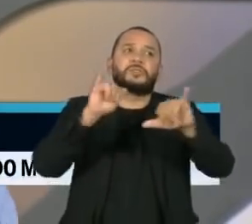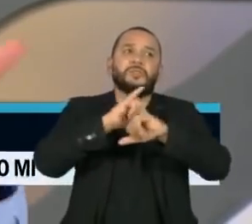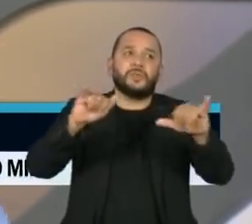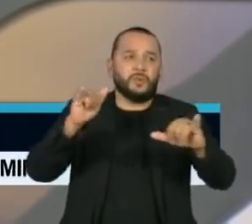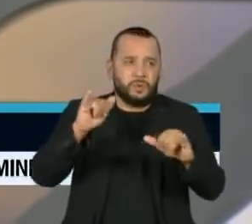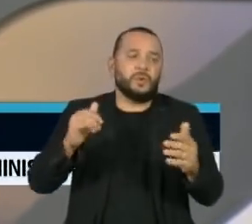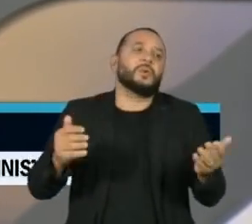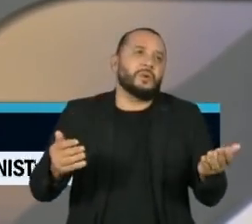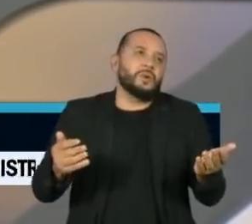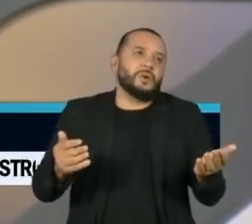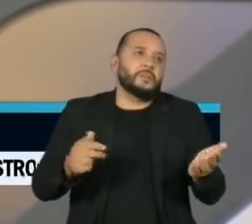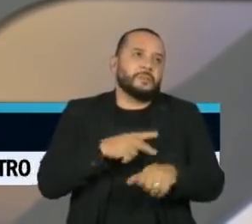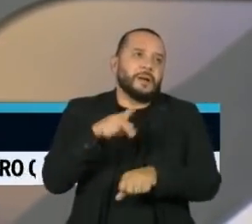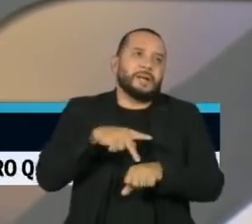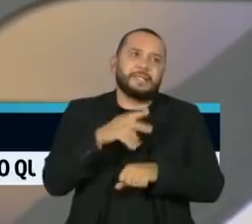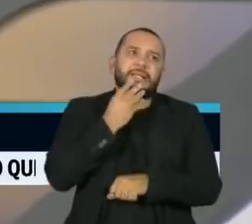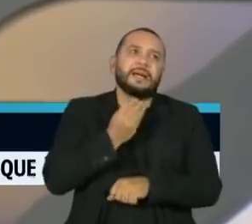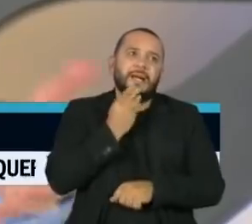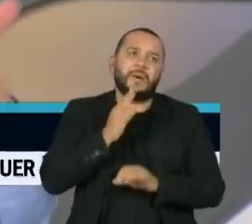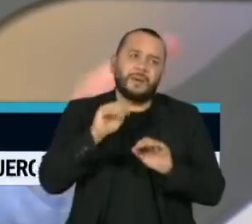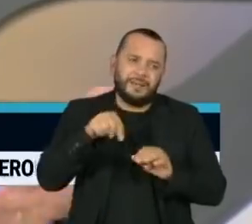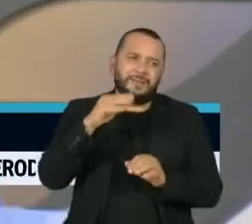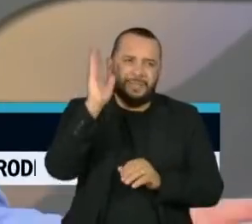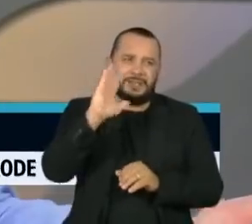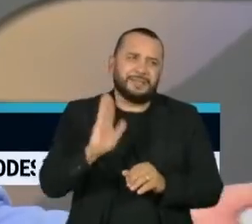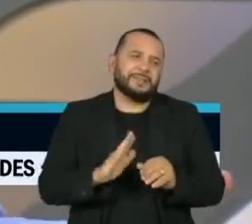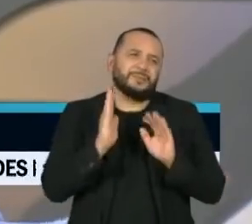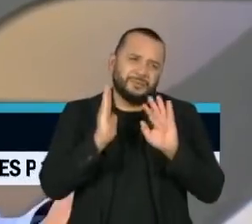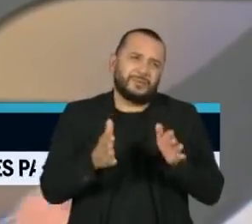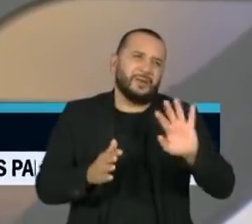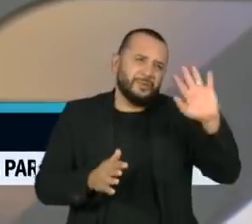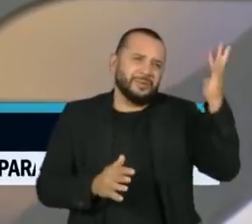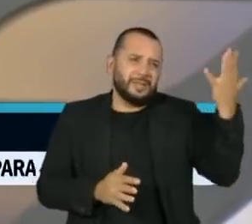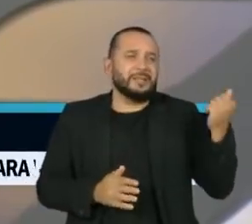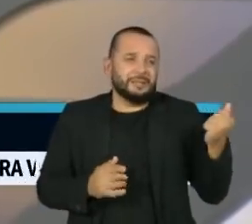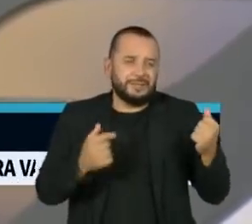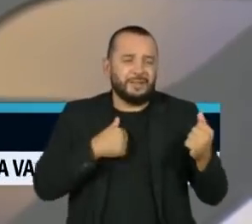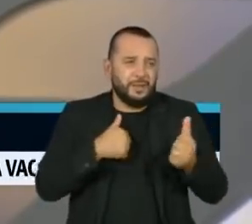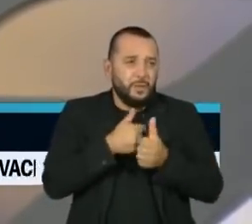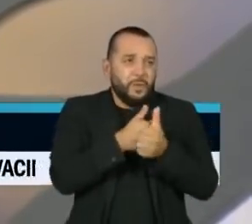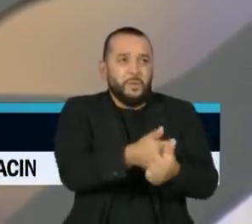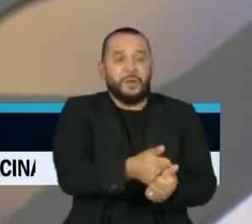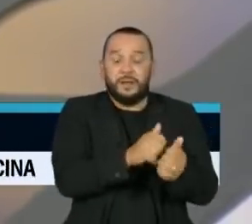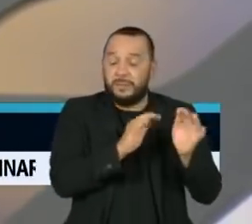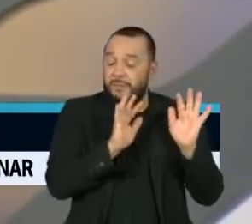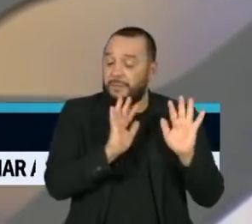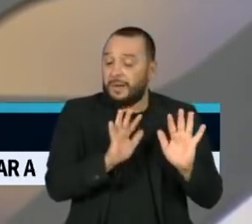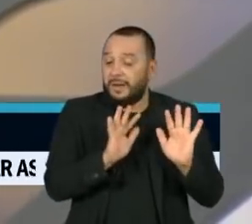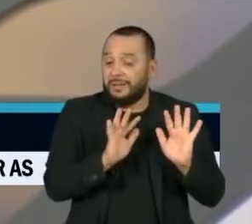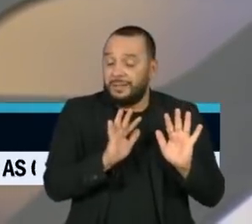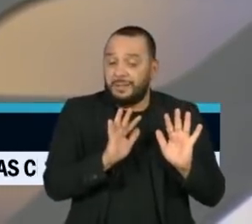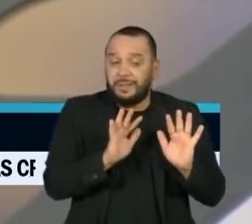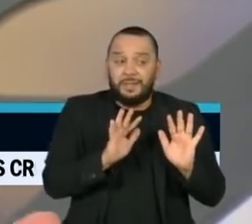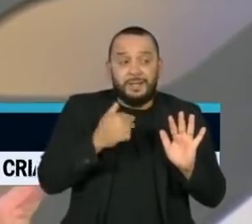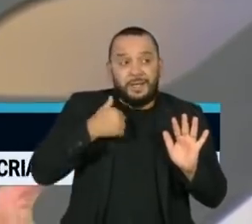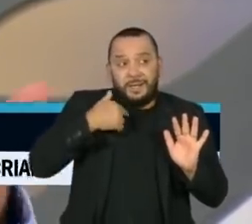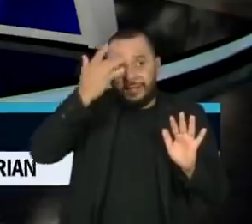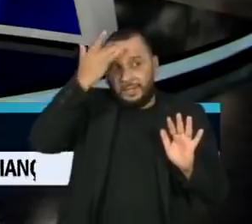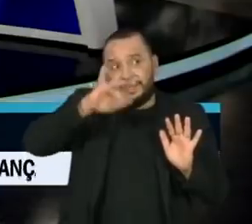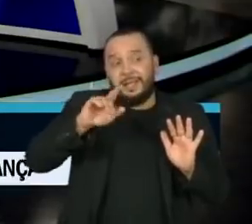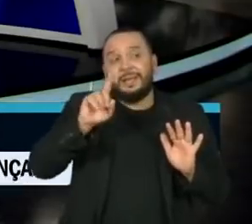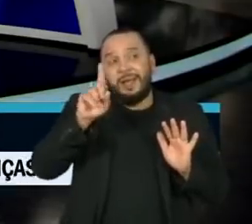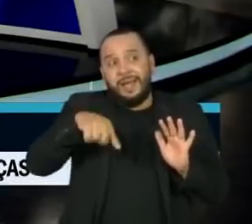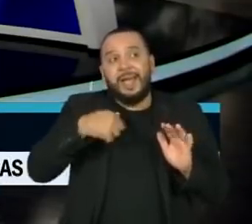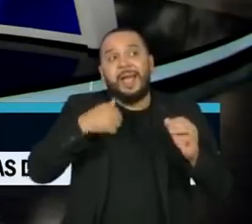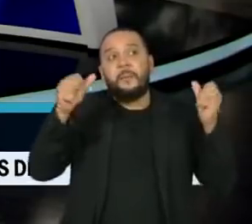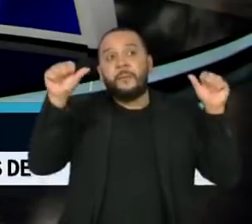ser divulgado em Israel. Quer dizer, eu acompanho alguns doentes com isso. A grande dúvida é, não se sabe se isso é